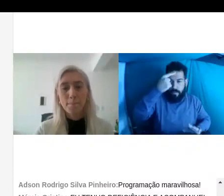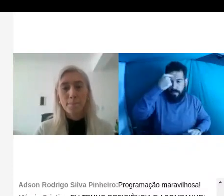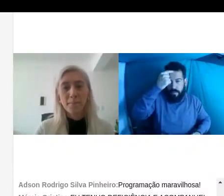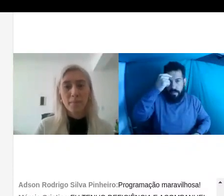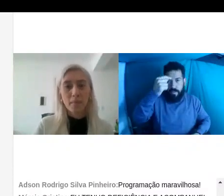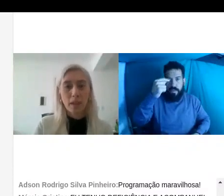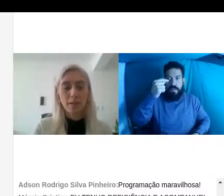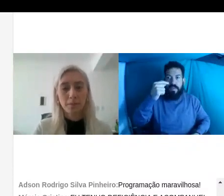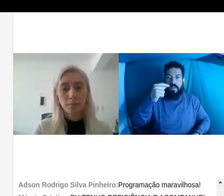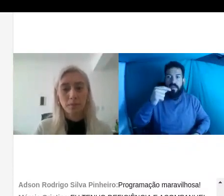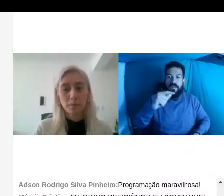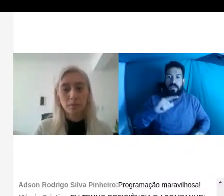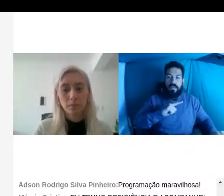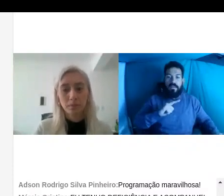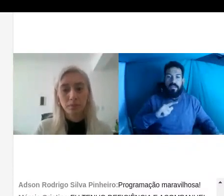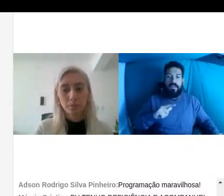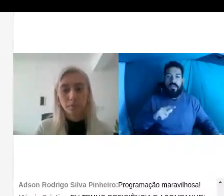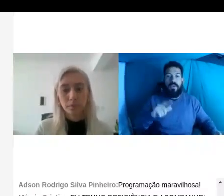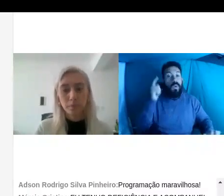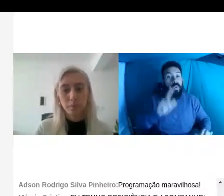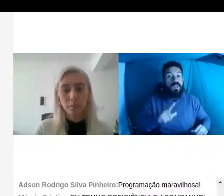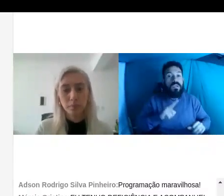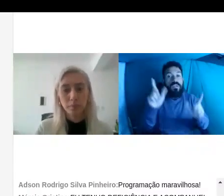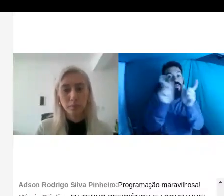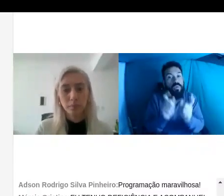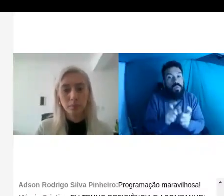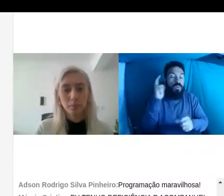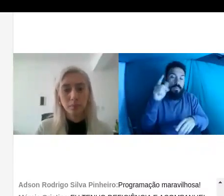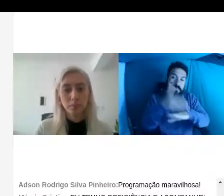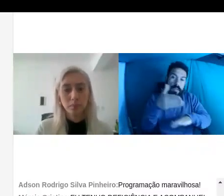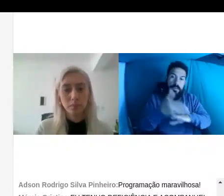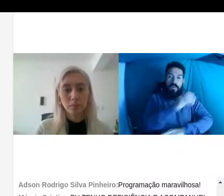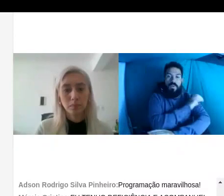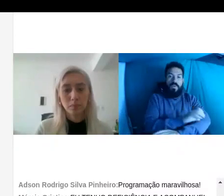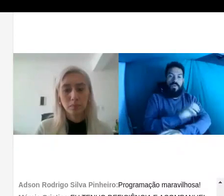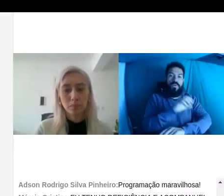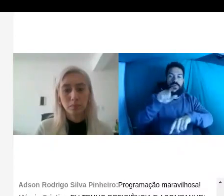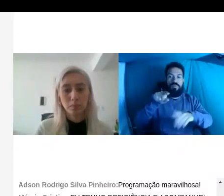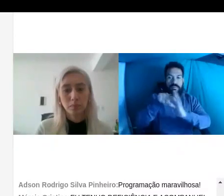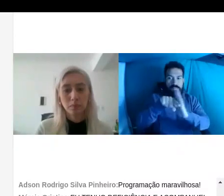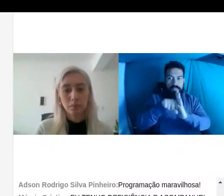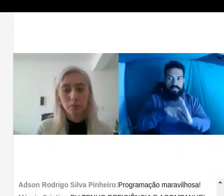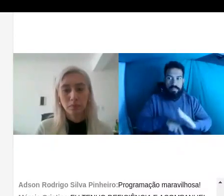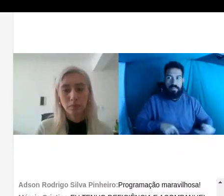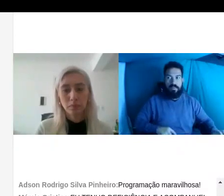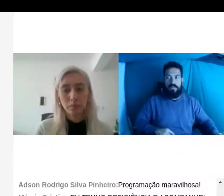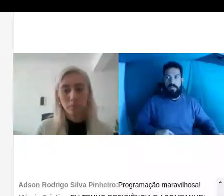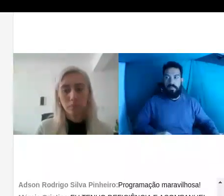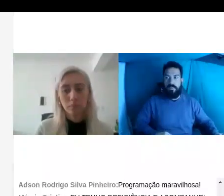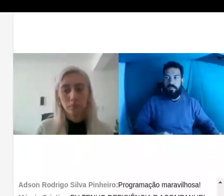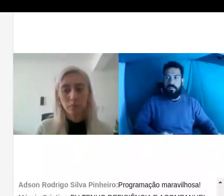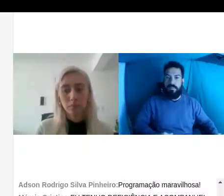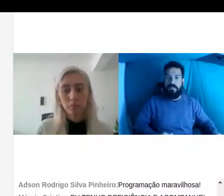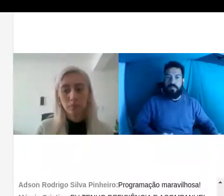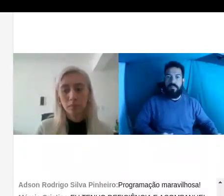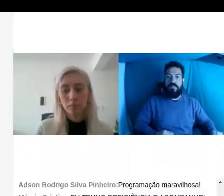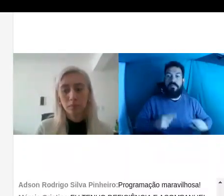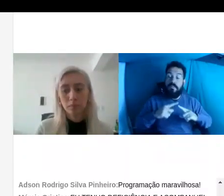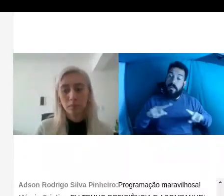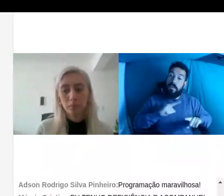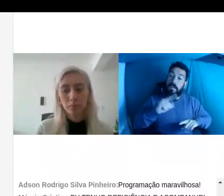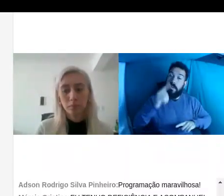estrutura mesmo para participar e fazerem cursos e pesquisas. Mas nós temos a participação da pessoa com